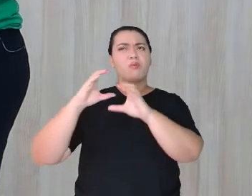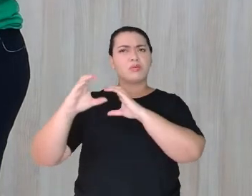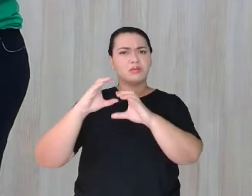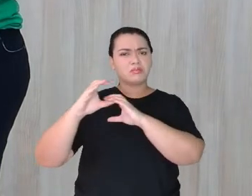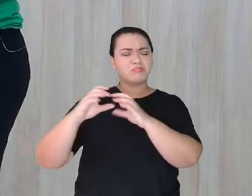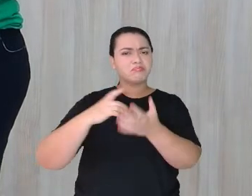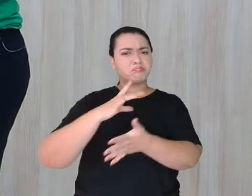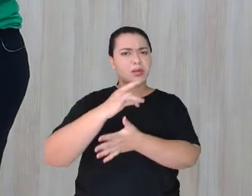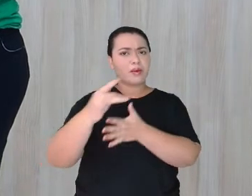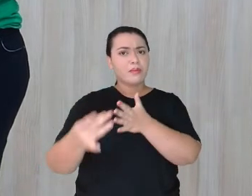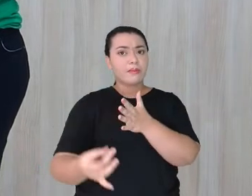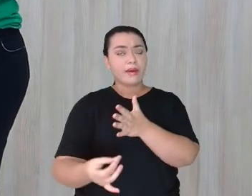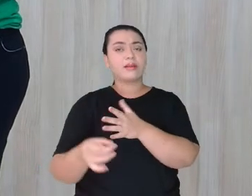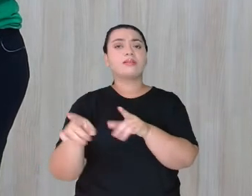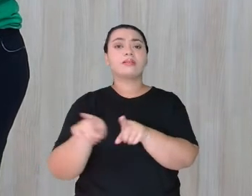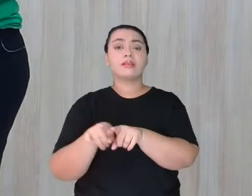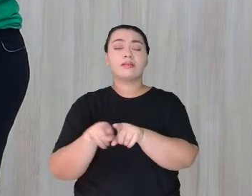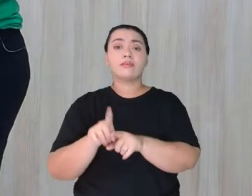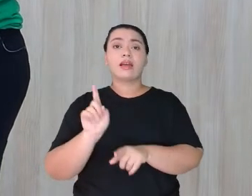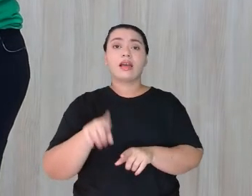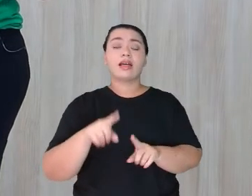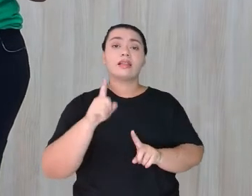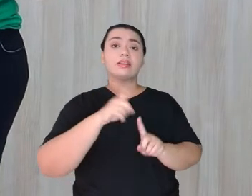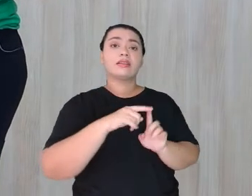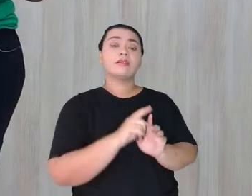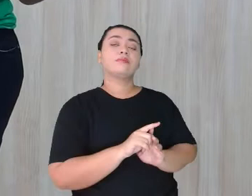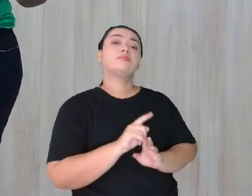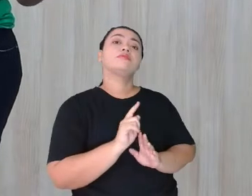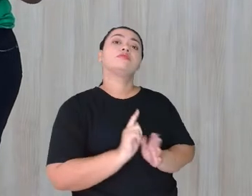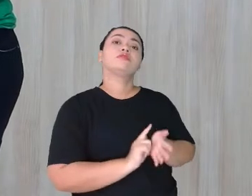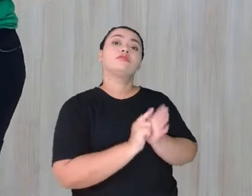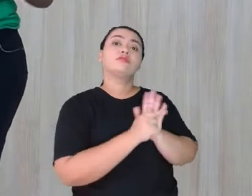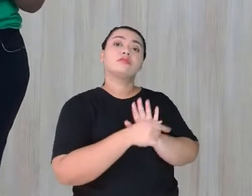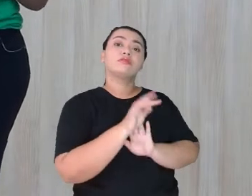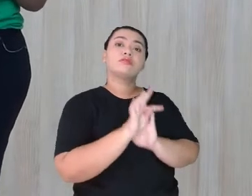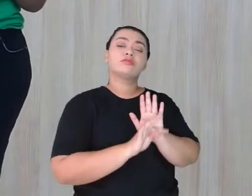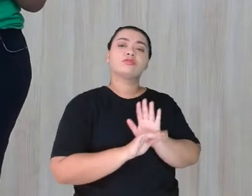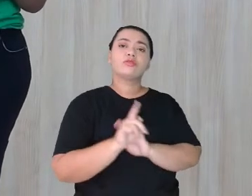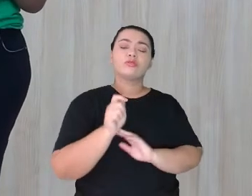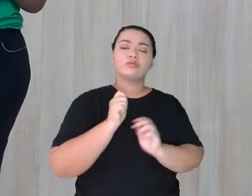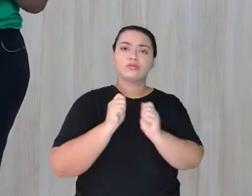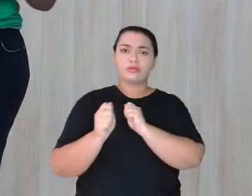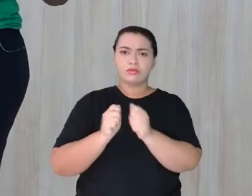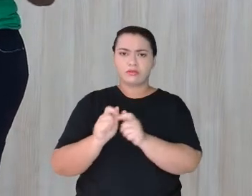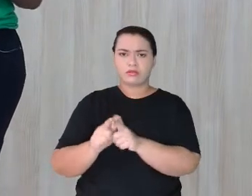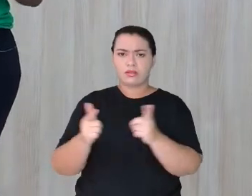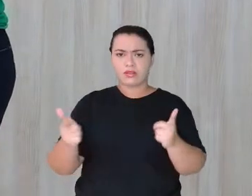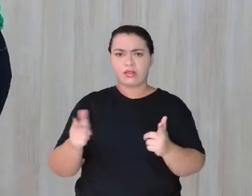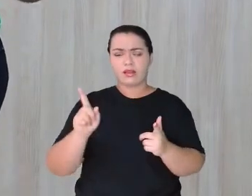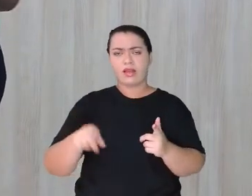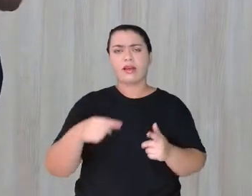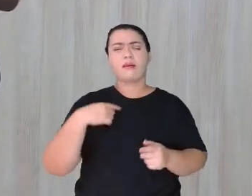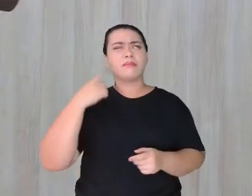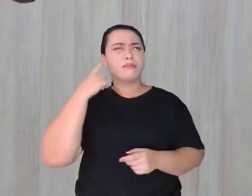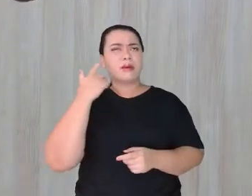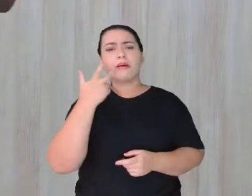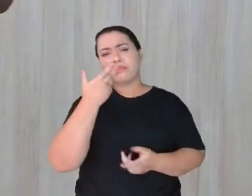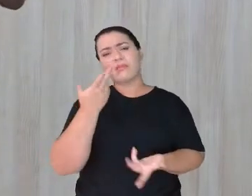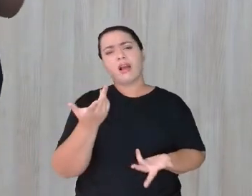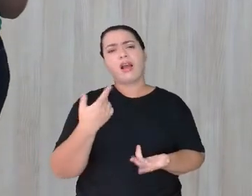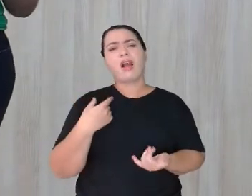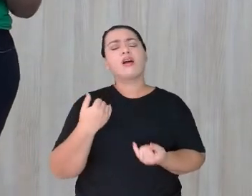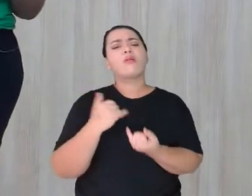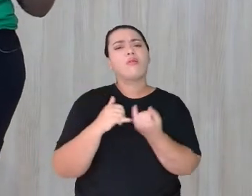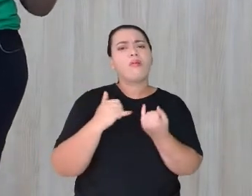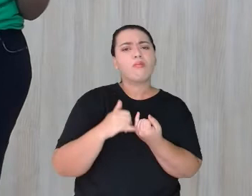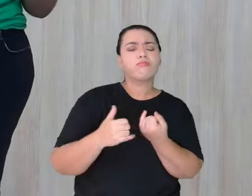por também ser um tipo textual, um gênero textual jornalístico, é muito comum que algumas coisas se